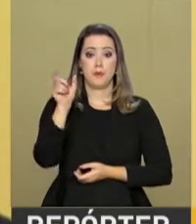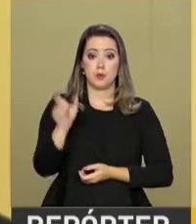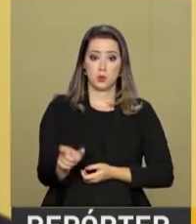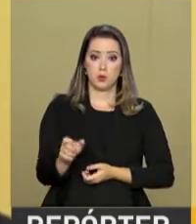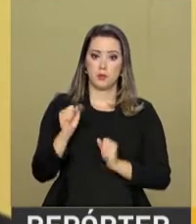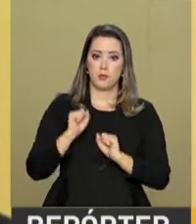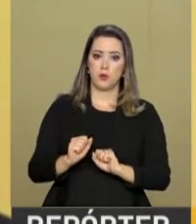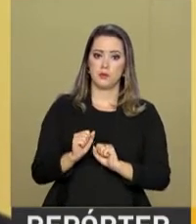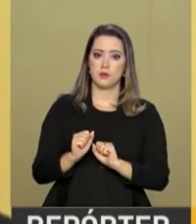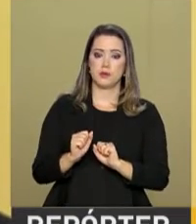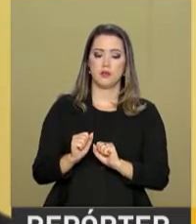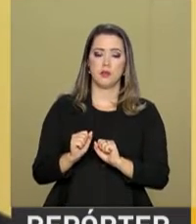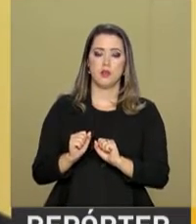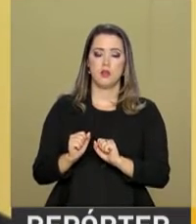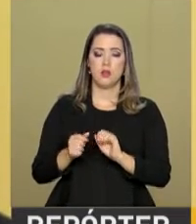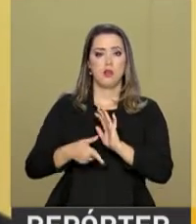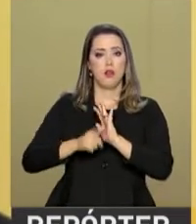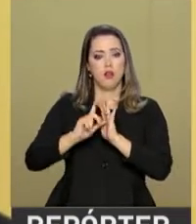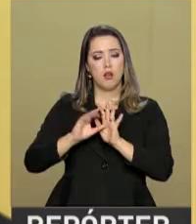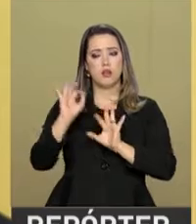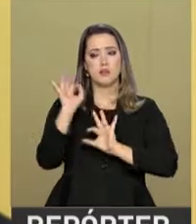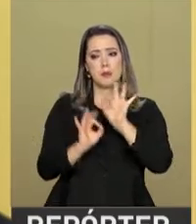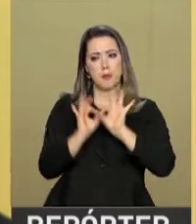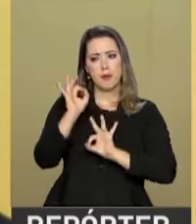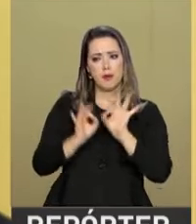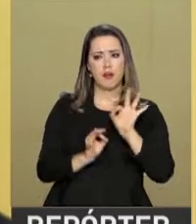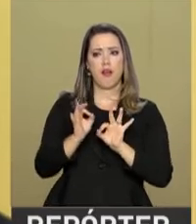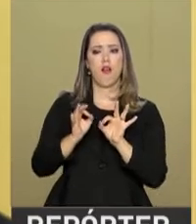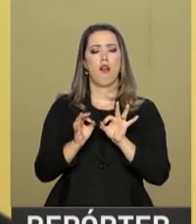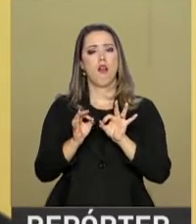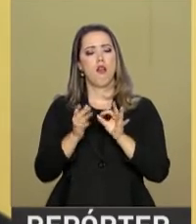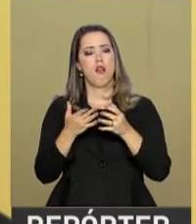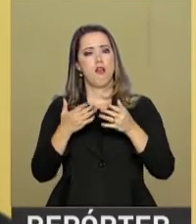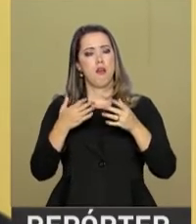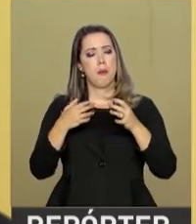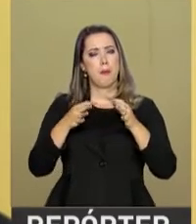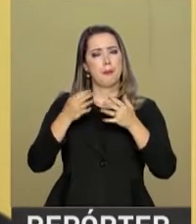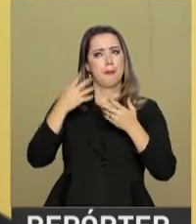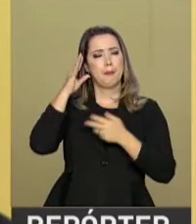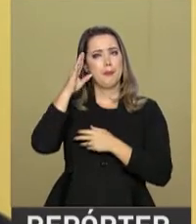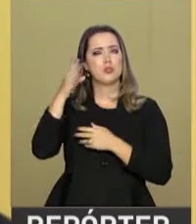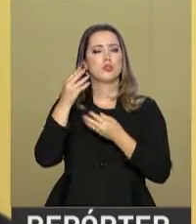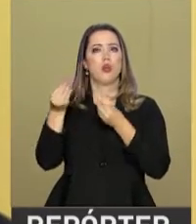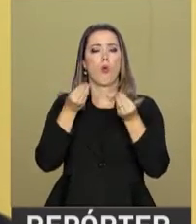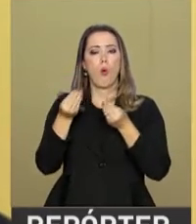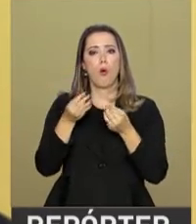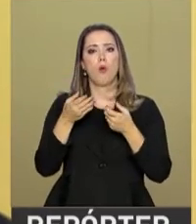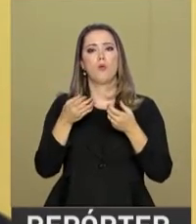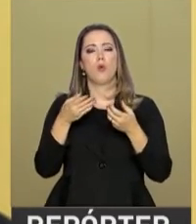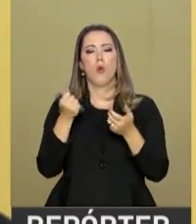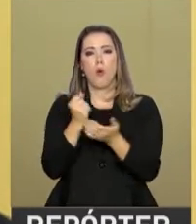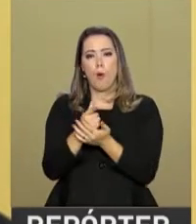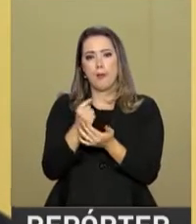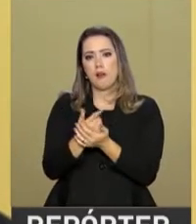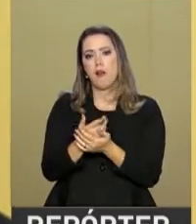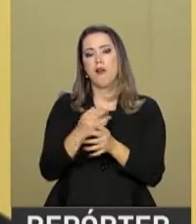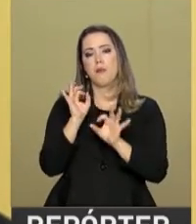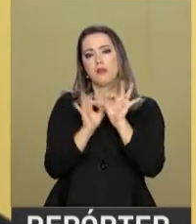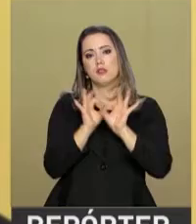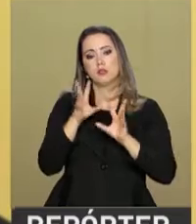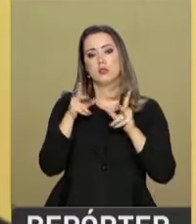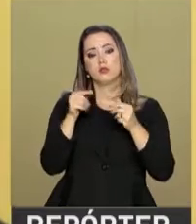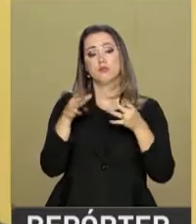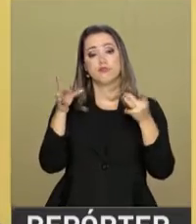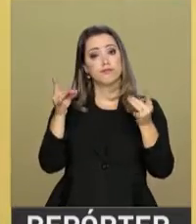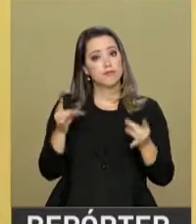condição de uma barganha melhor, de uma posição melhor de compra. E isso já estrutura, então, a